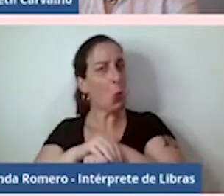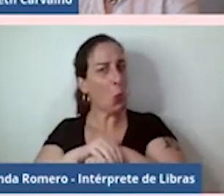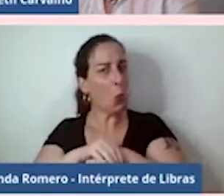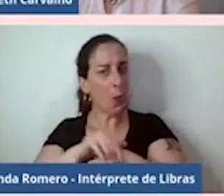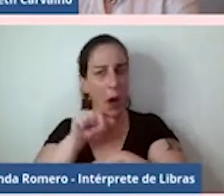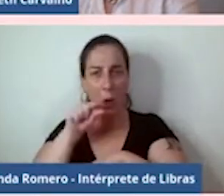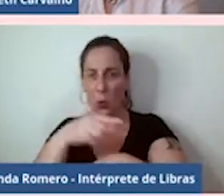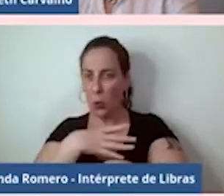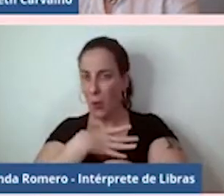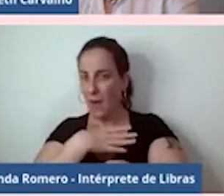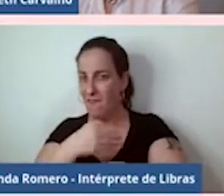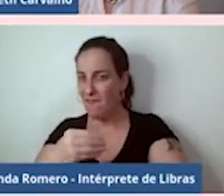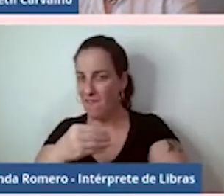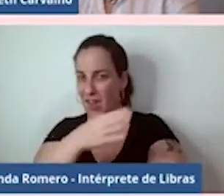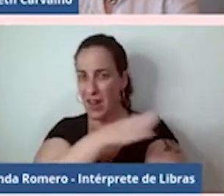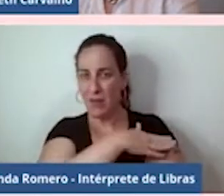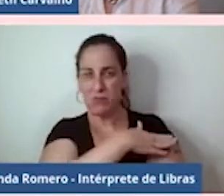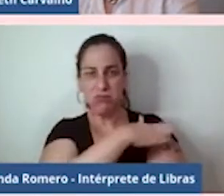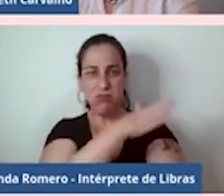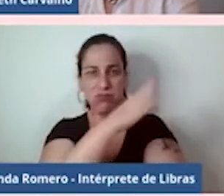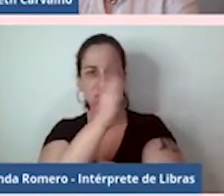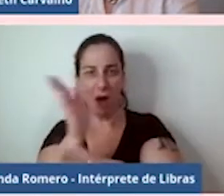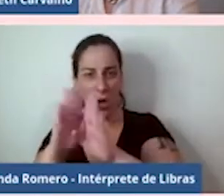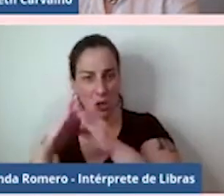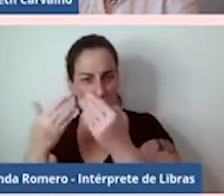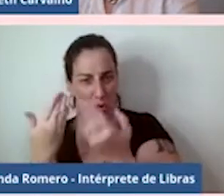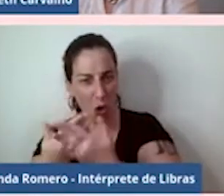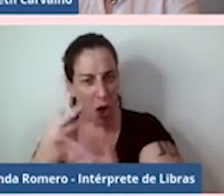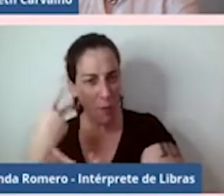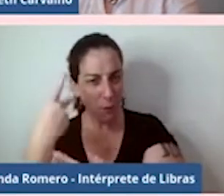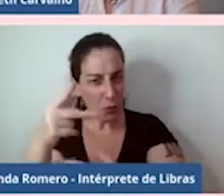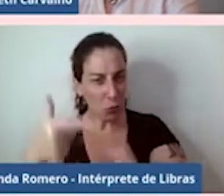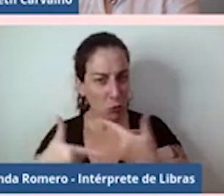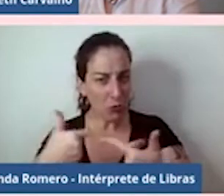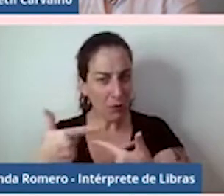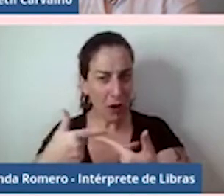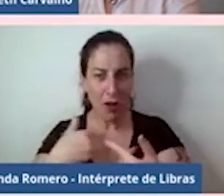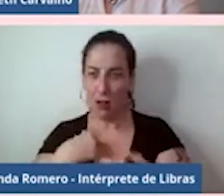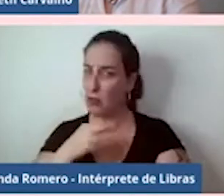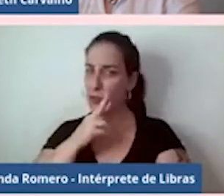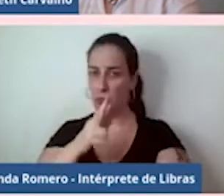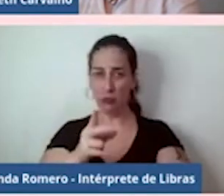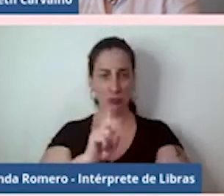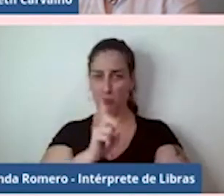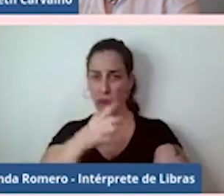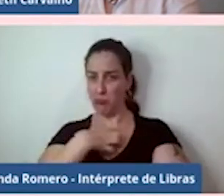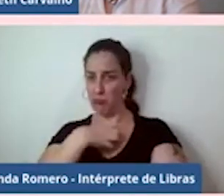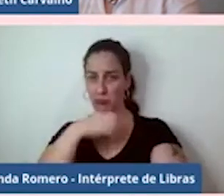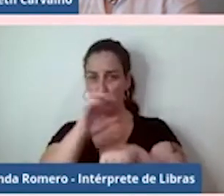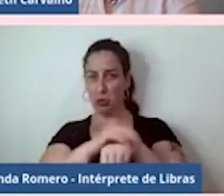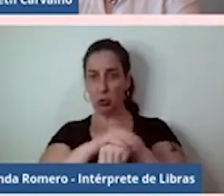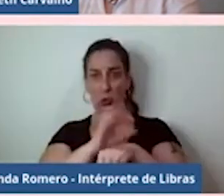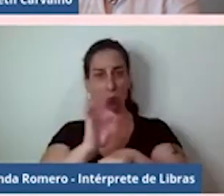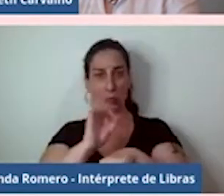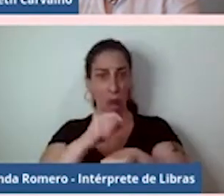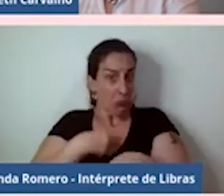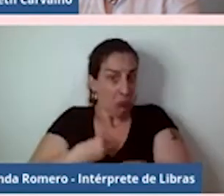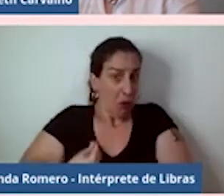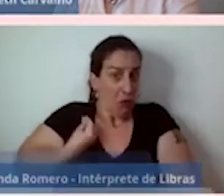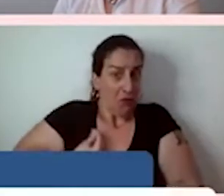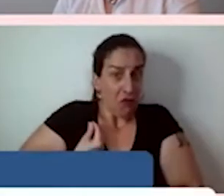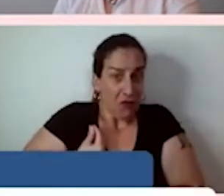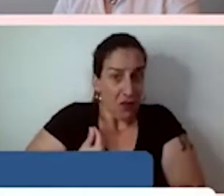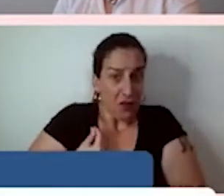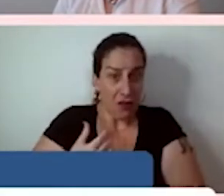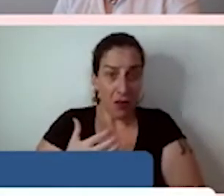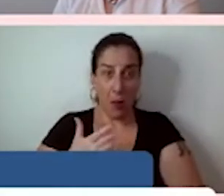dia inteiro na escola enquanto trabalha? E eu dizia, não, eu não sinto culpa, né? Essa é a minha vida, essa é a